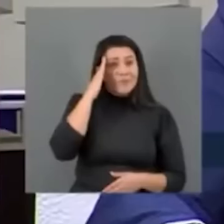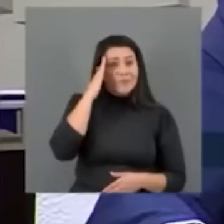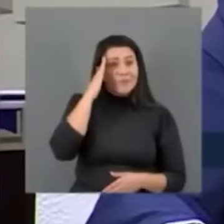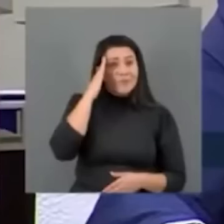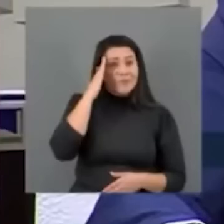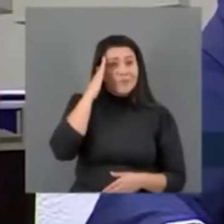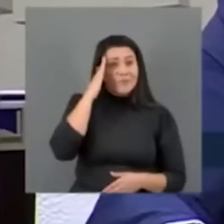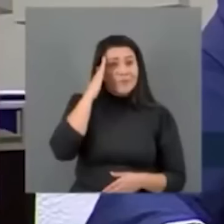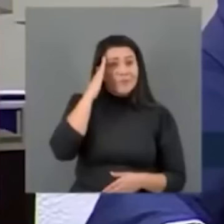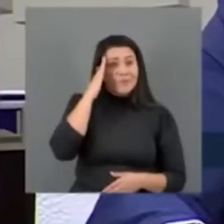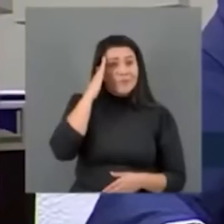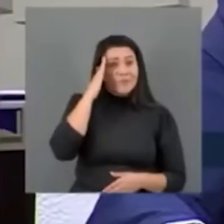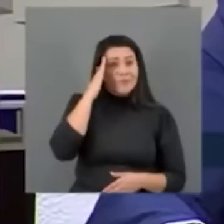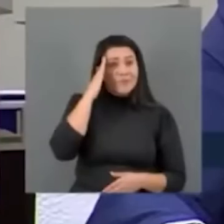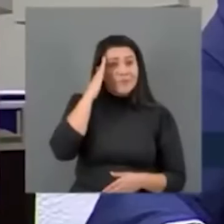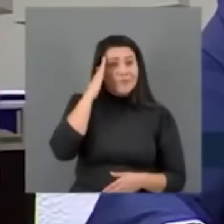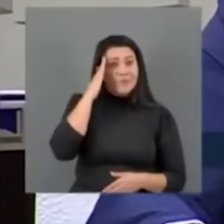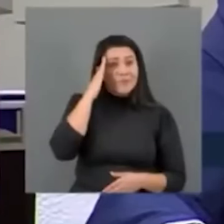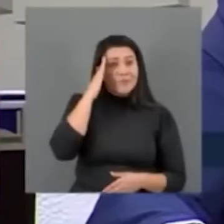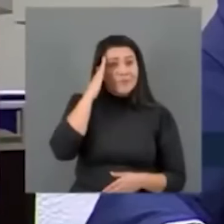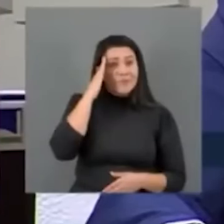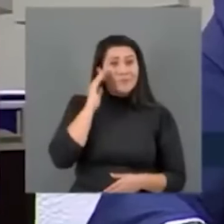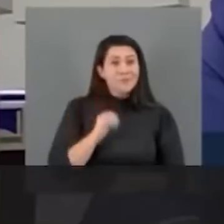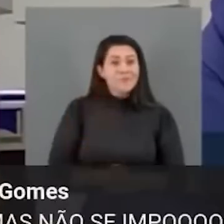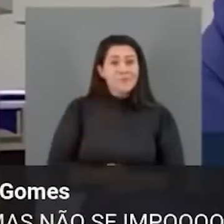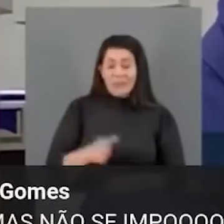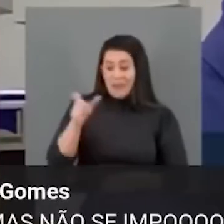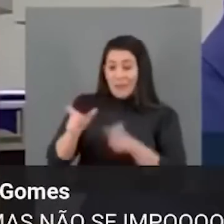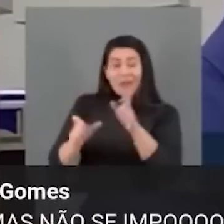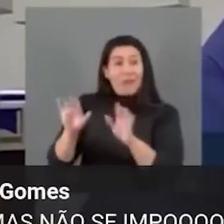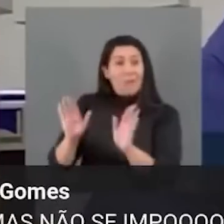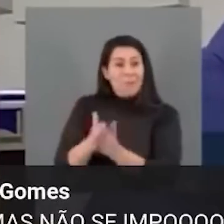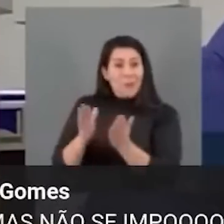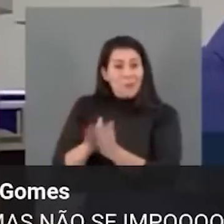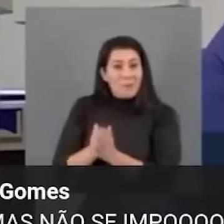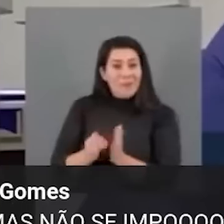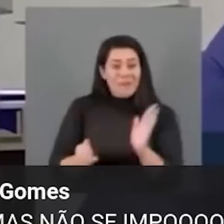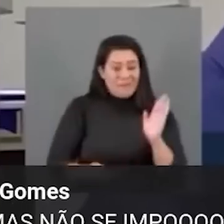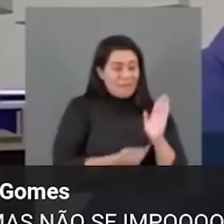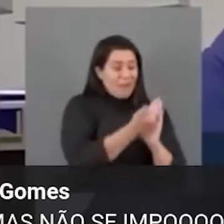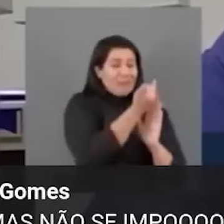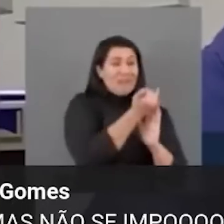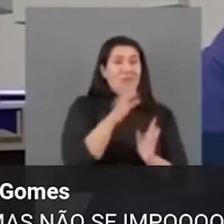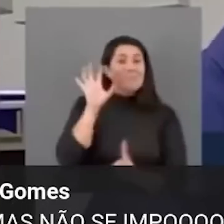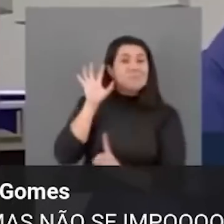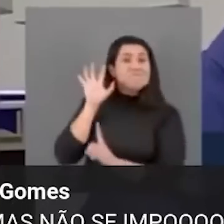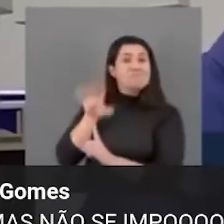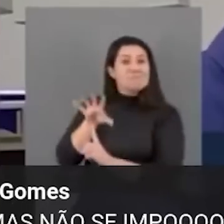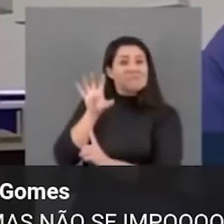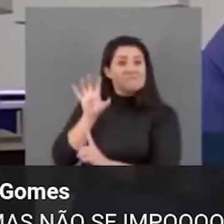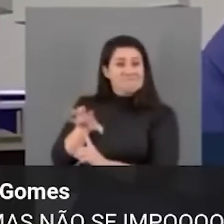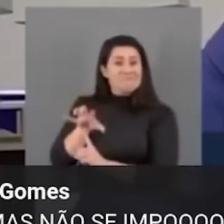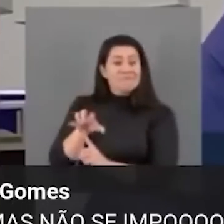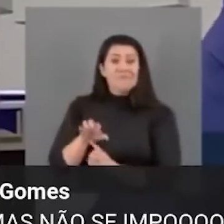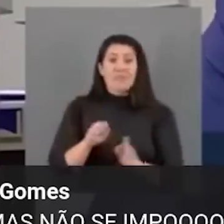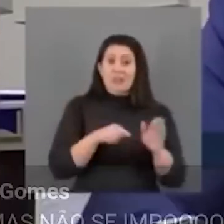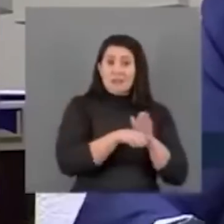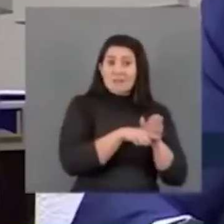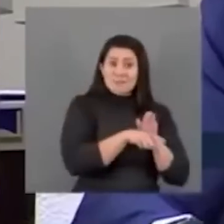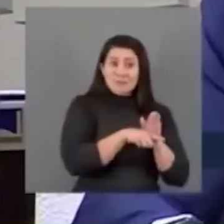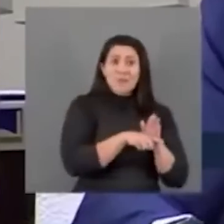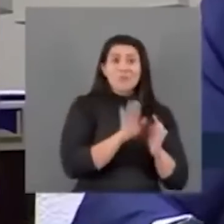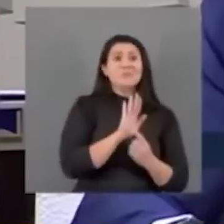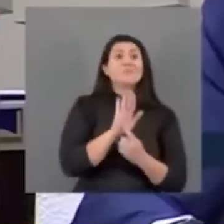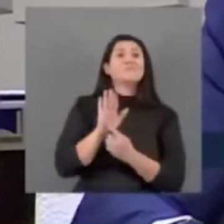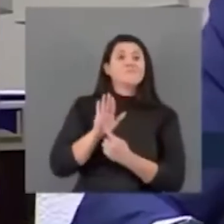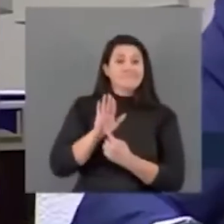pobre faz sentido para vocês e os estudos mostram o efeito da inflação por mais pobre né a gente tem